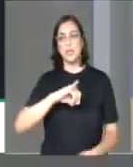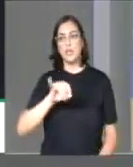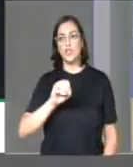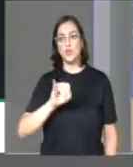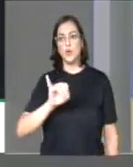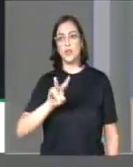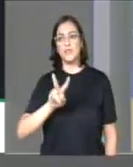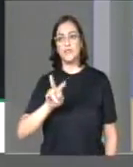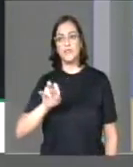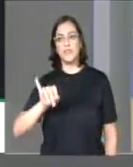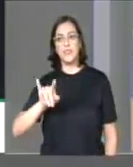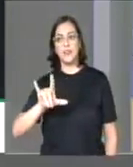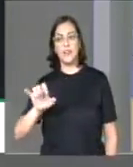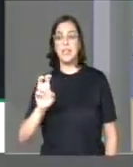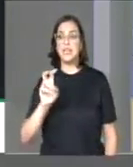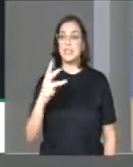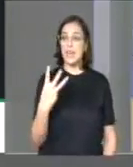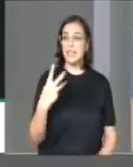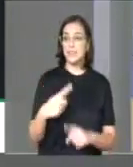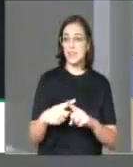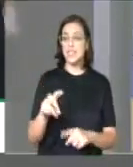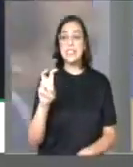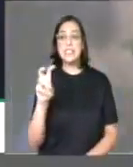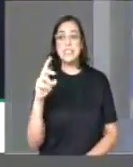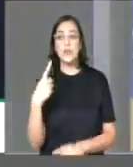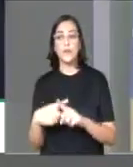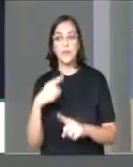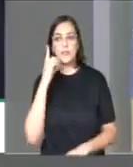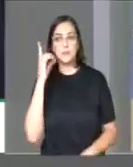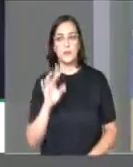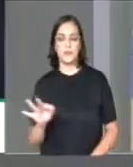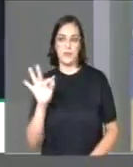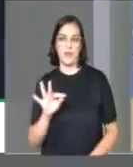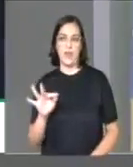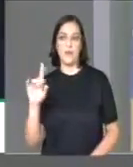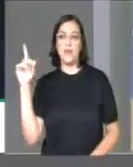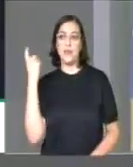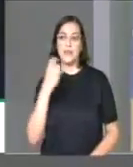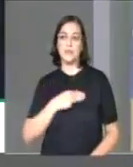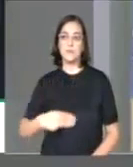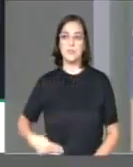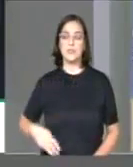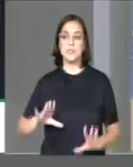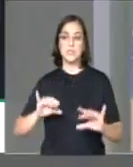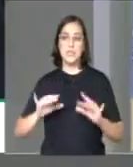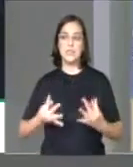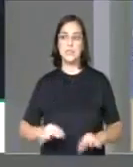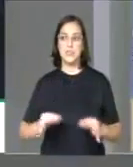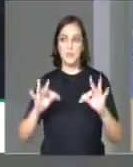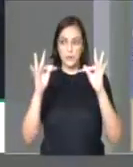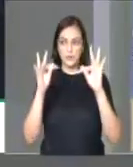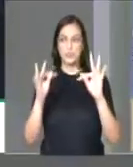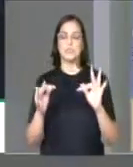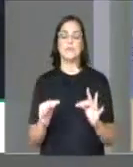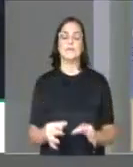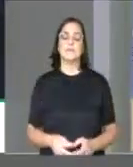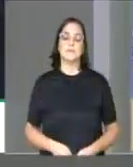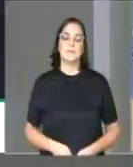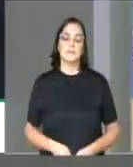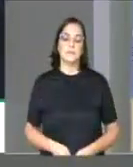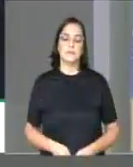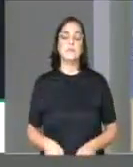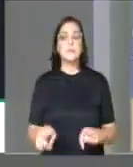mandatos, 5 vezes deputado federal, ministro da Ciência e Tecnologia, bem